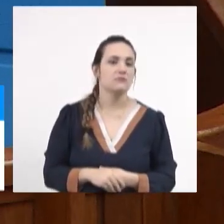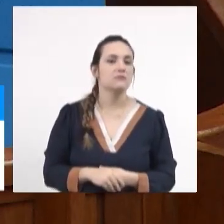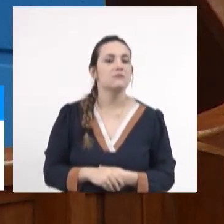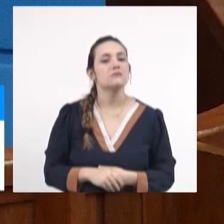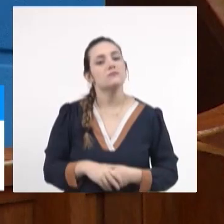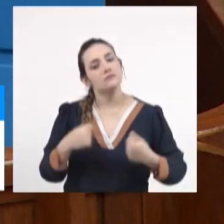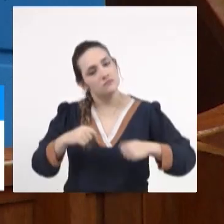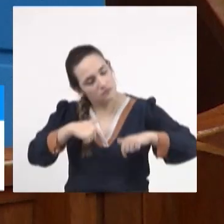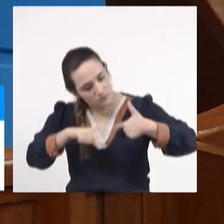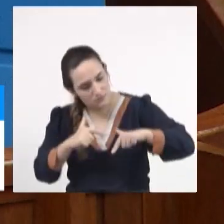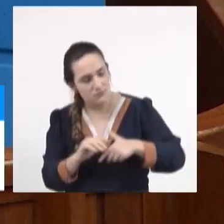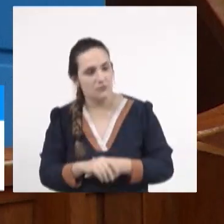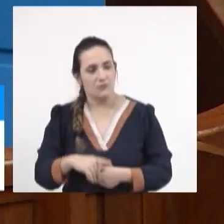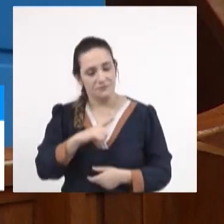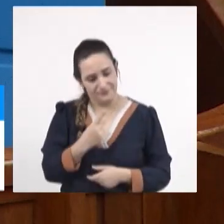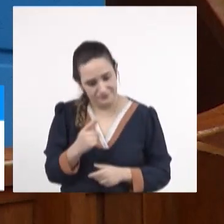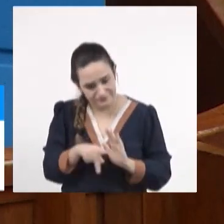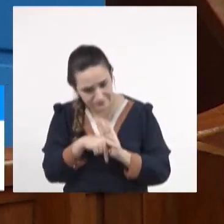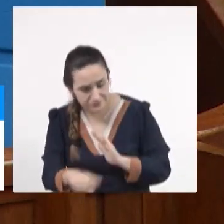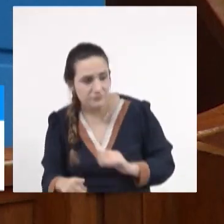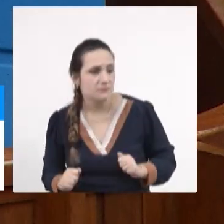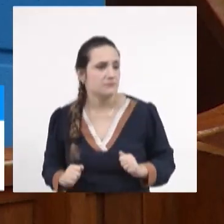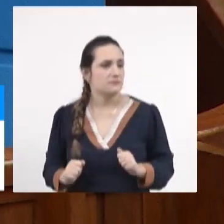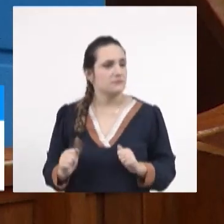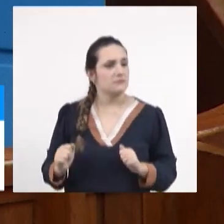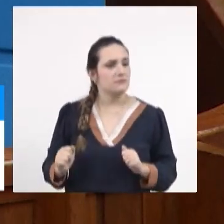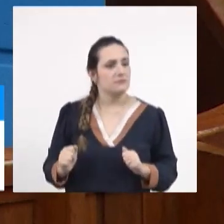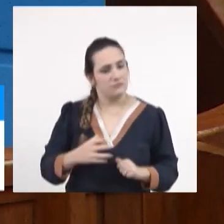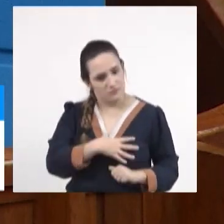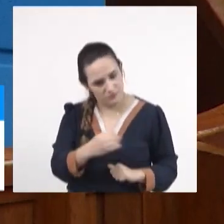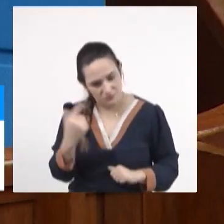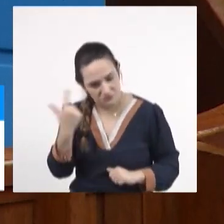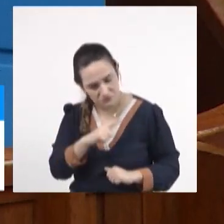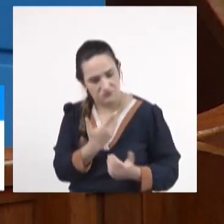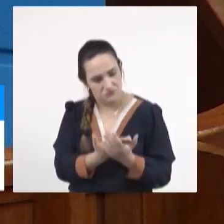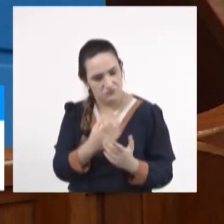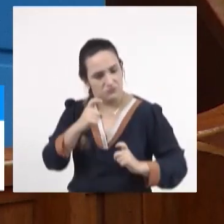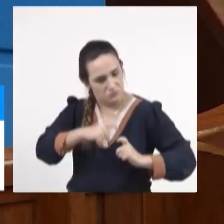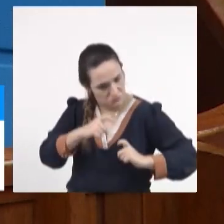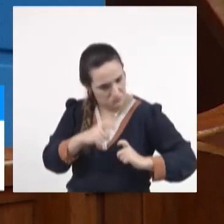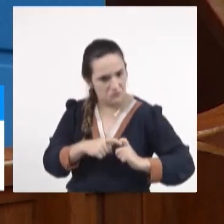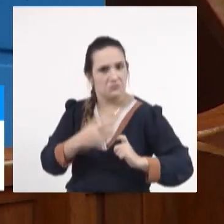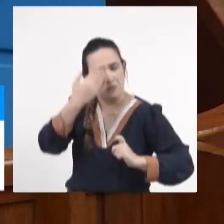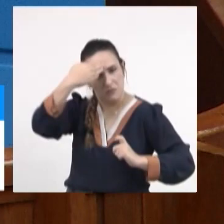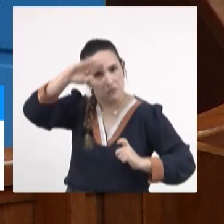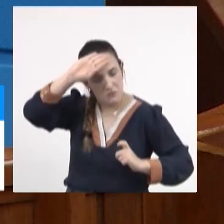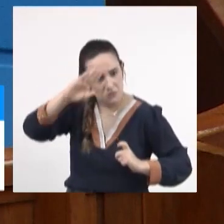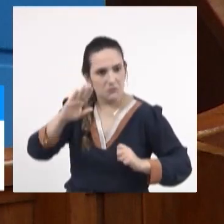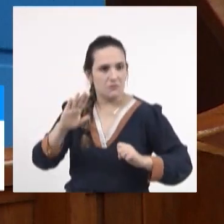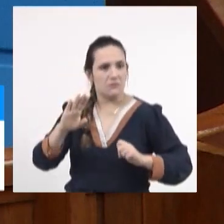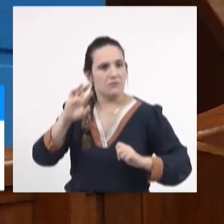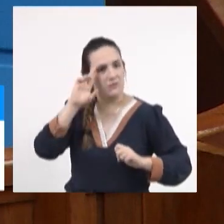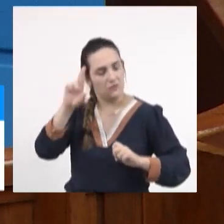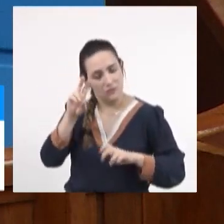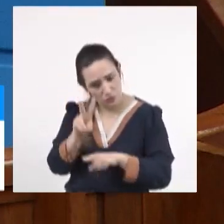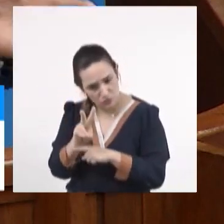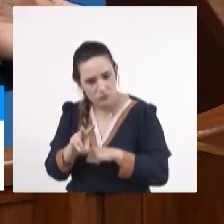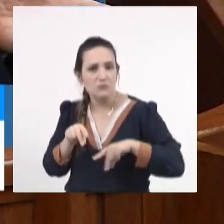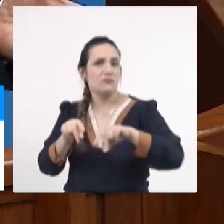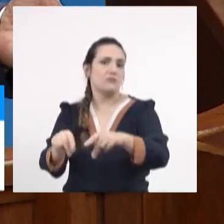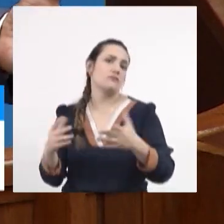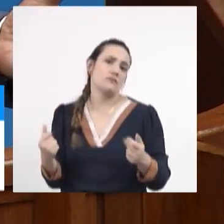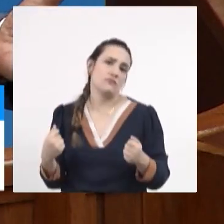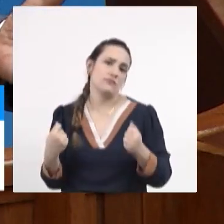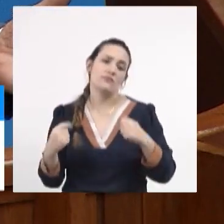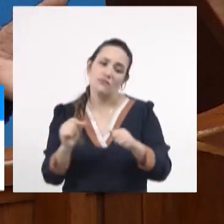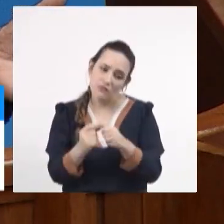trabalha, tem o dinheiro deles, tem a vida deles, os filhos são médicos, são enfermeiros, são agrônomos e trabalham em